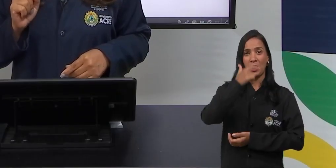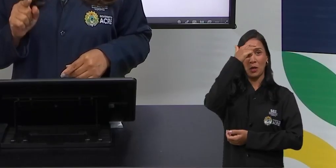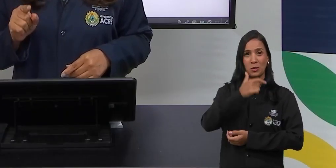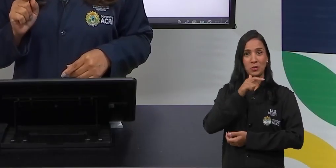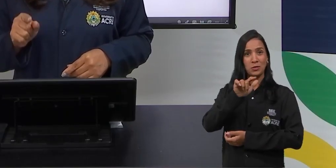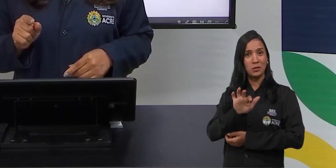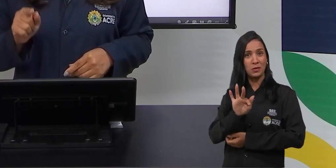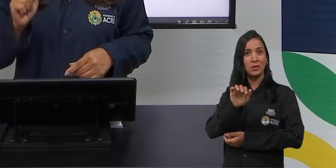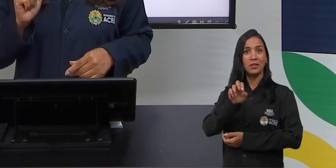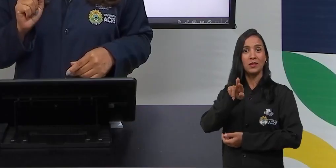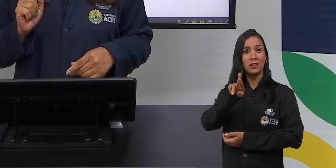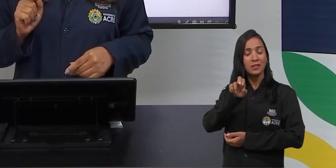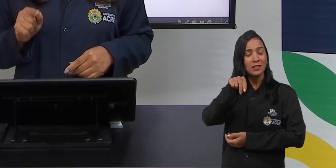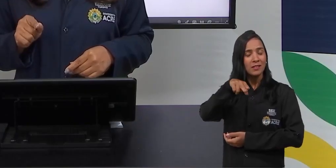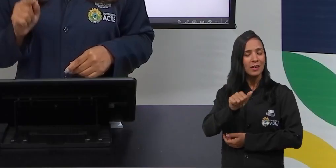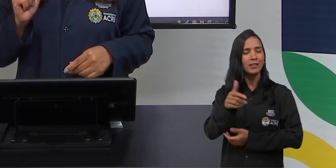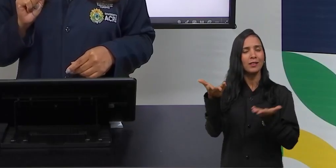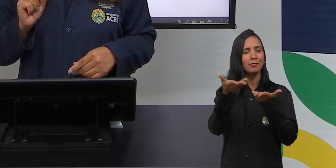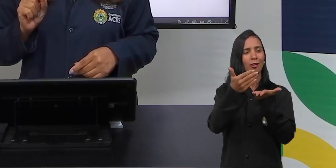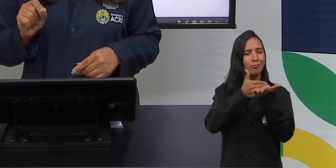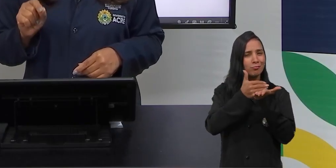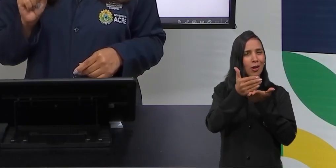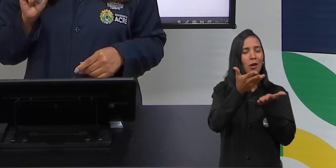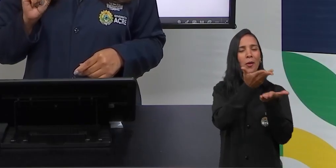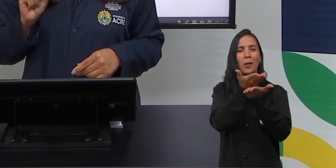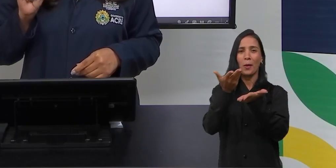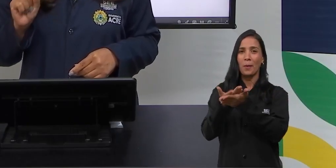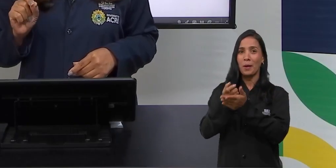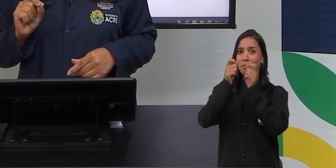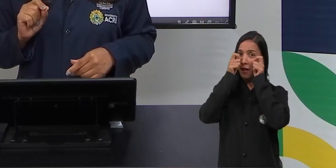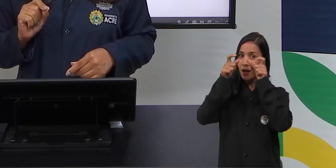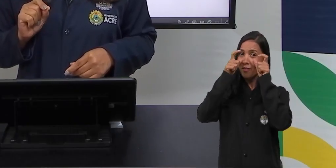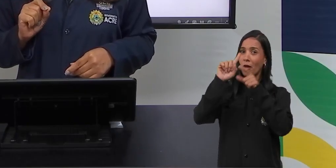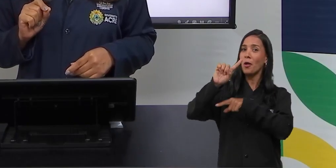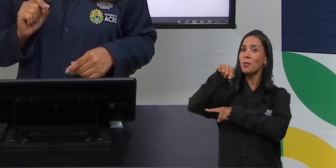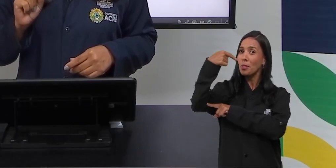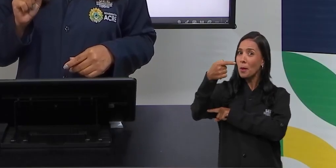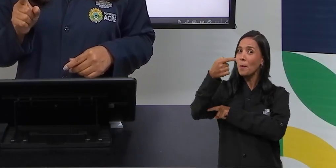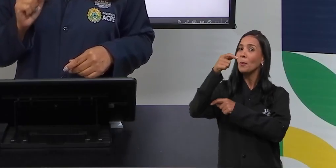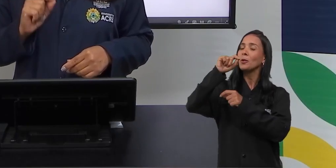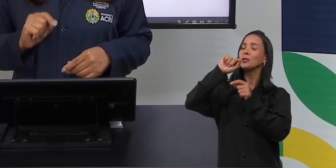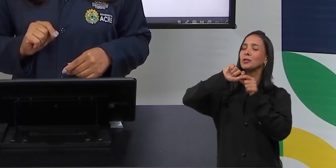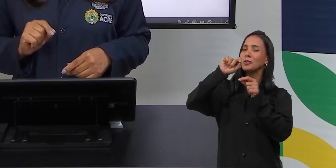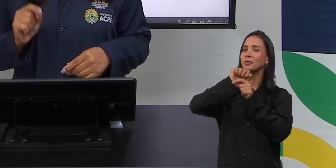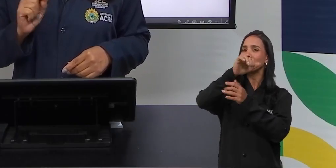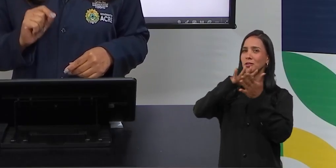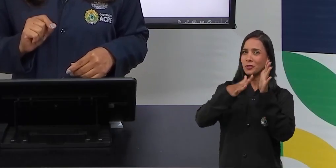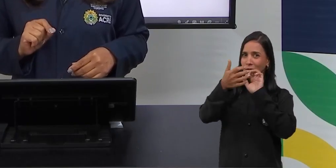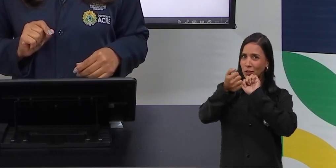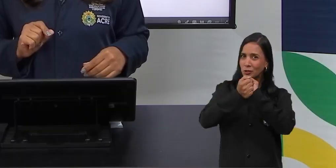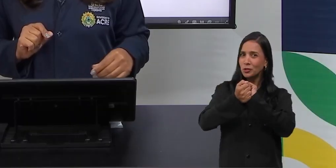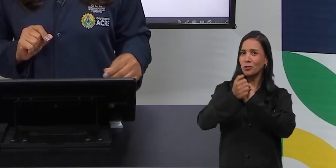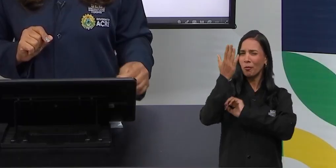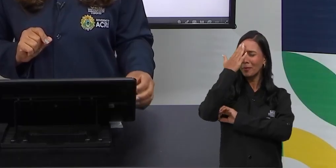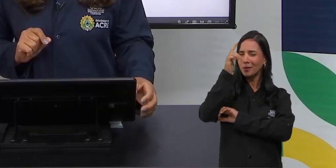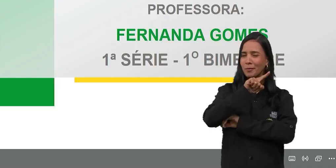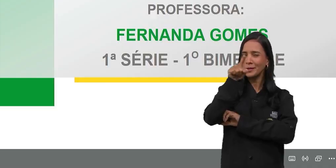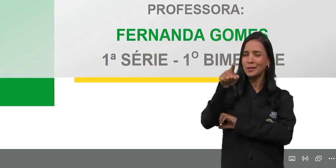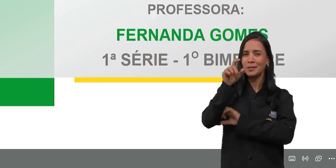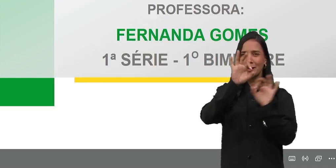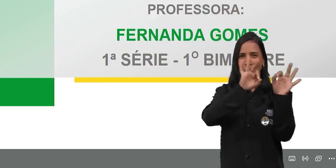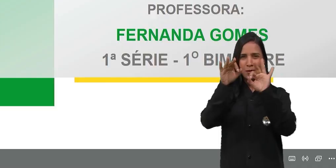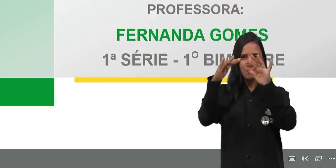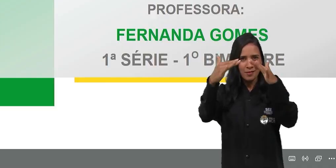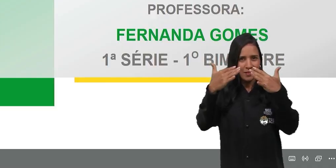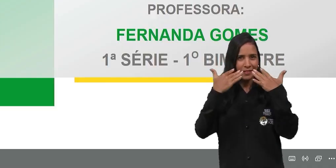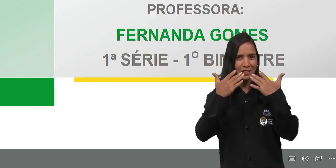está começando. Muita atenção, porque no final a gente tem sempre uma atividade para saber se você prestou atenção mesmo na nossa aula.